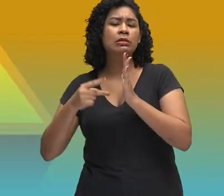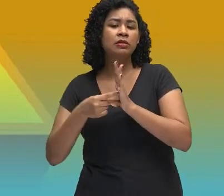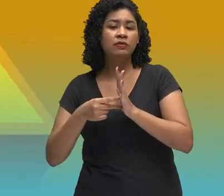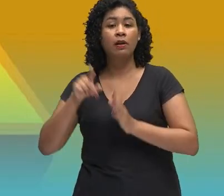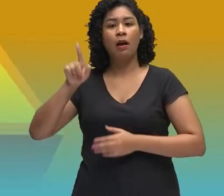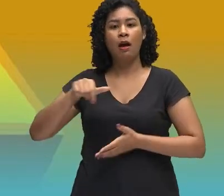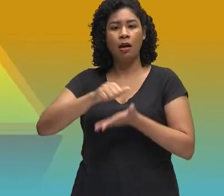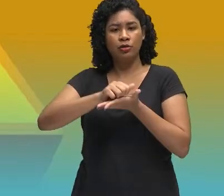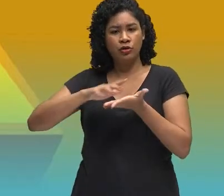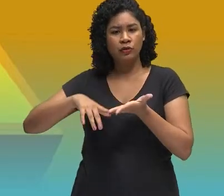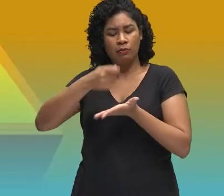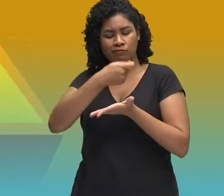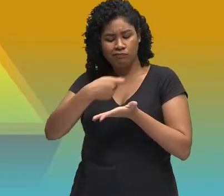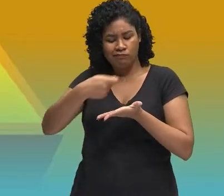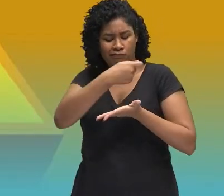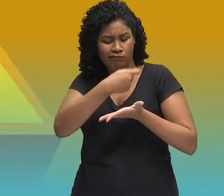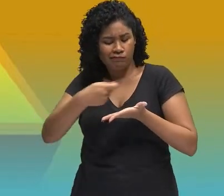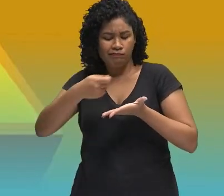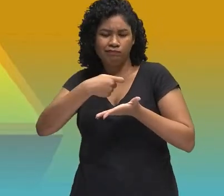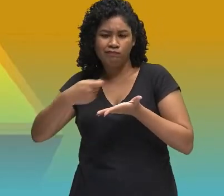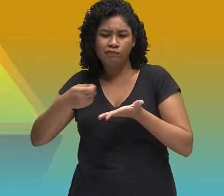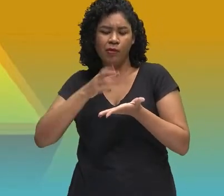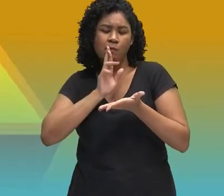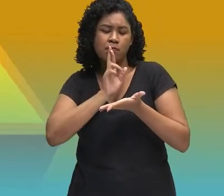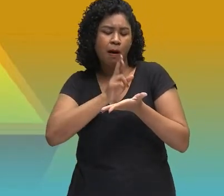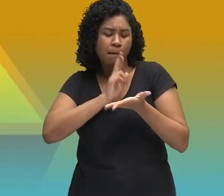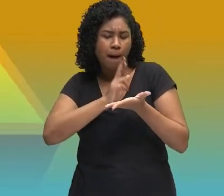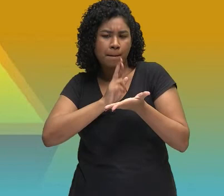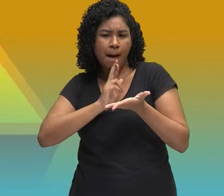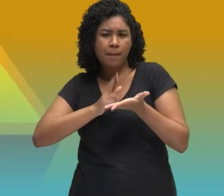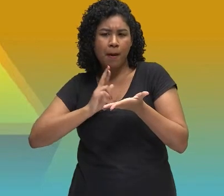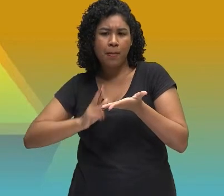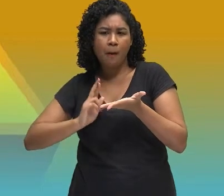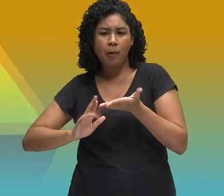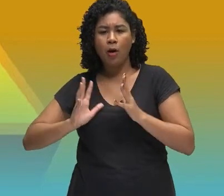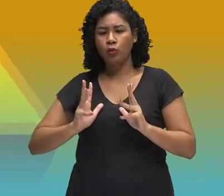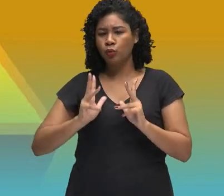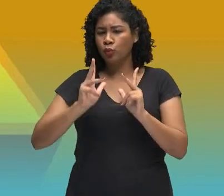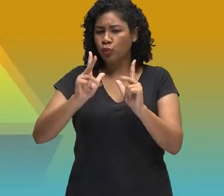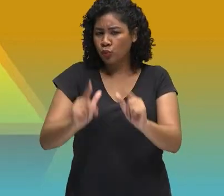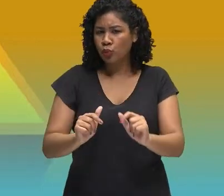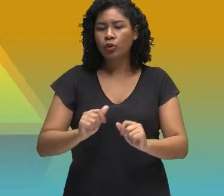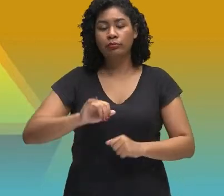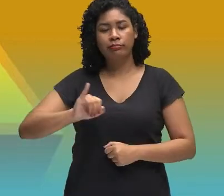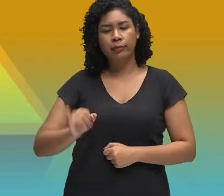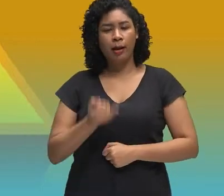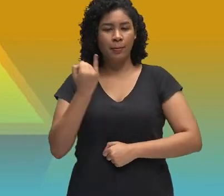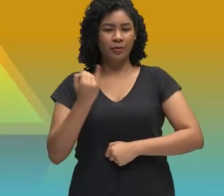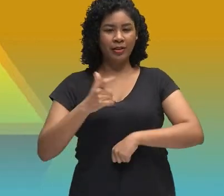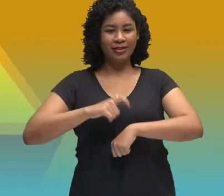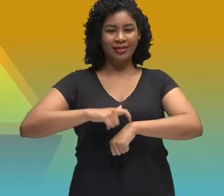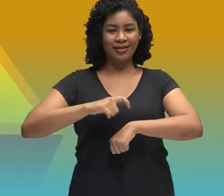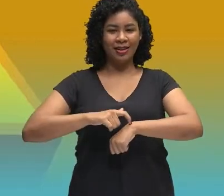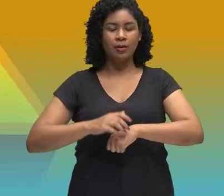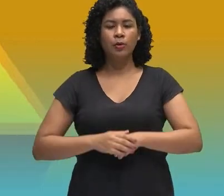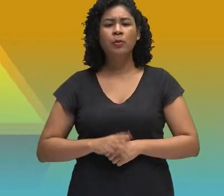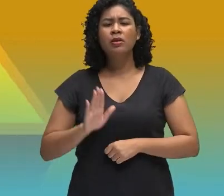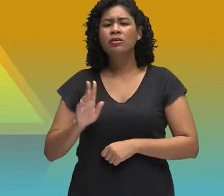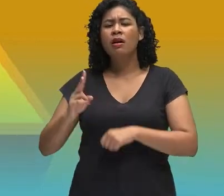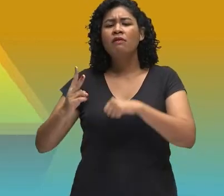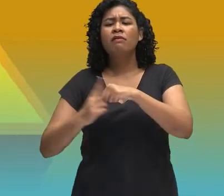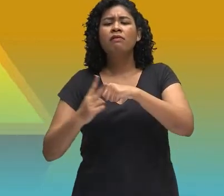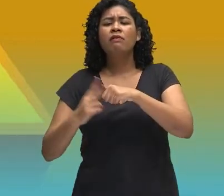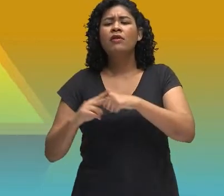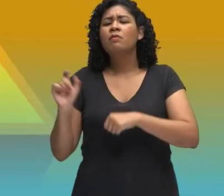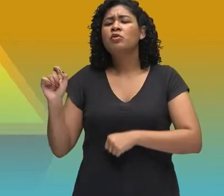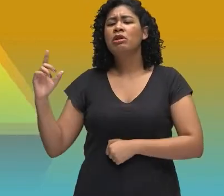aproveitou, deixou tudo bonitinho, tudo respondido, para não deixar para depois. Só que olha só que verbo é esse?